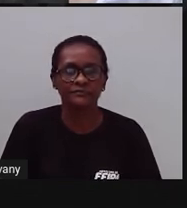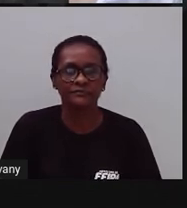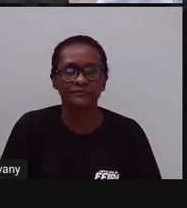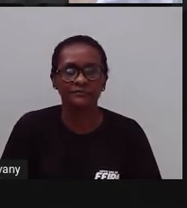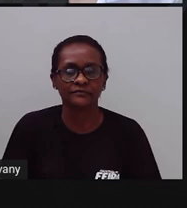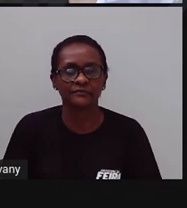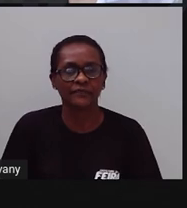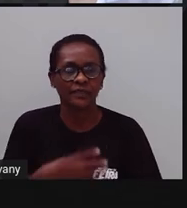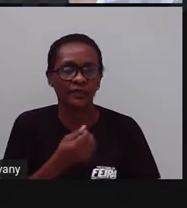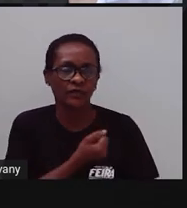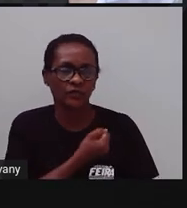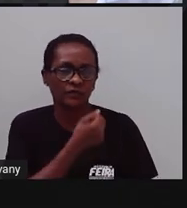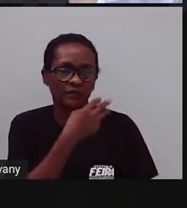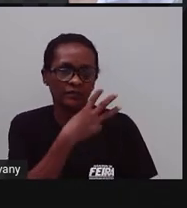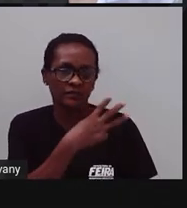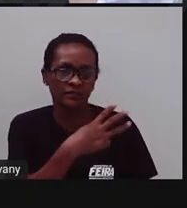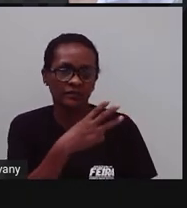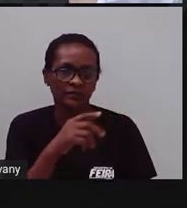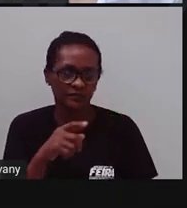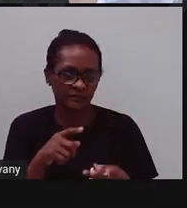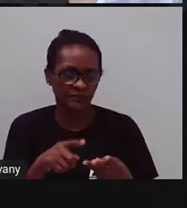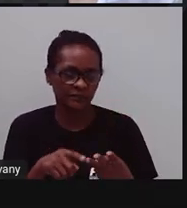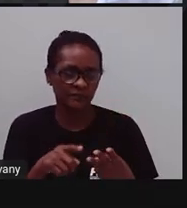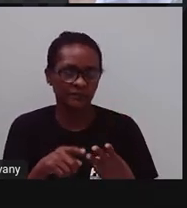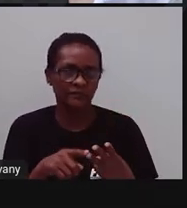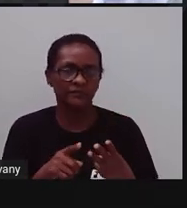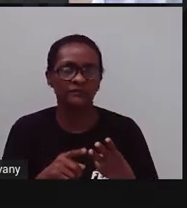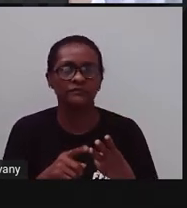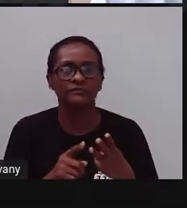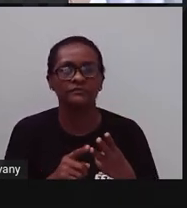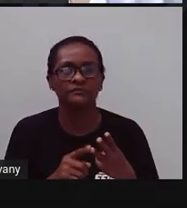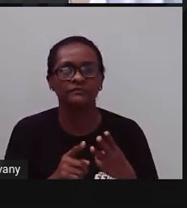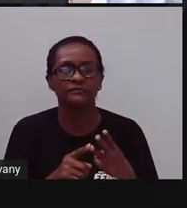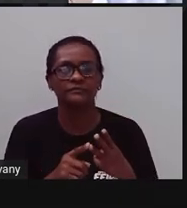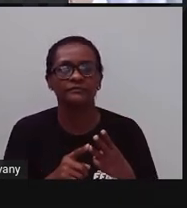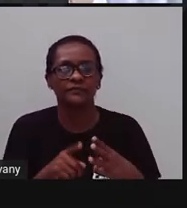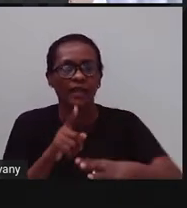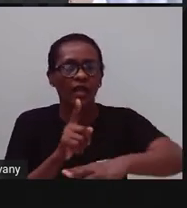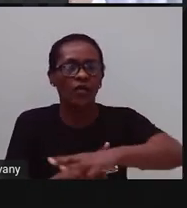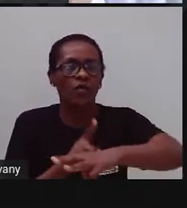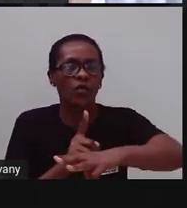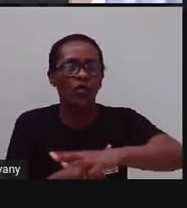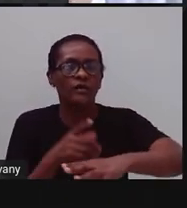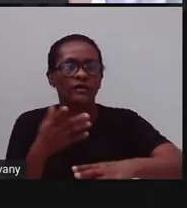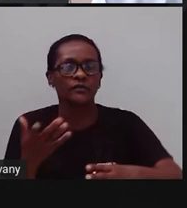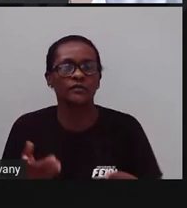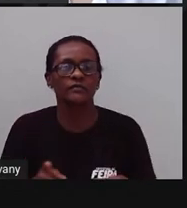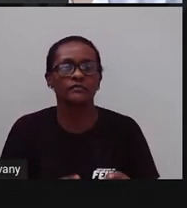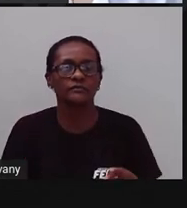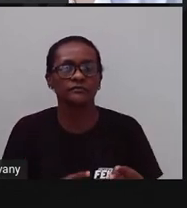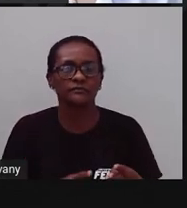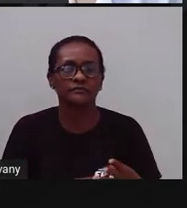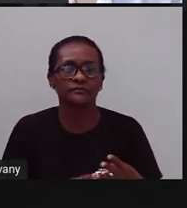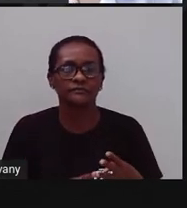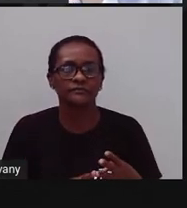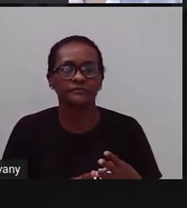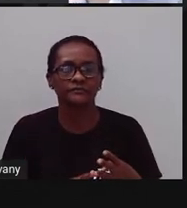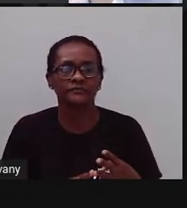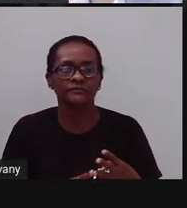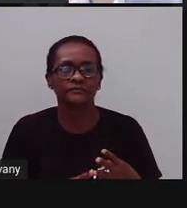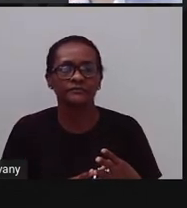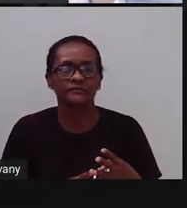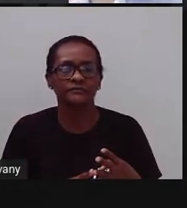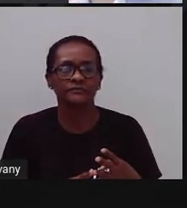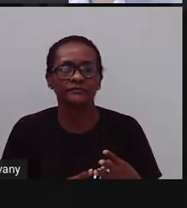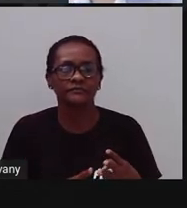vai ver até cedo informação que tem que ter nosso convite não pode faltar de jeito nenhum é o horário né então gente tem que dizer para nossos convidados Qual é o